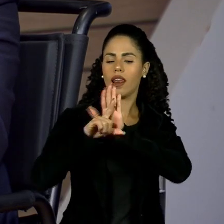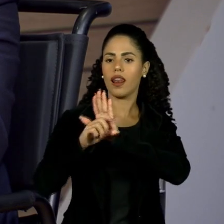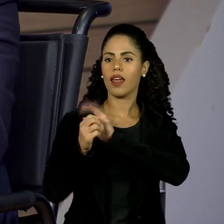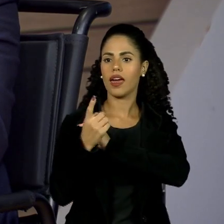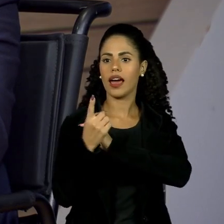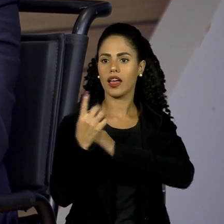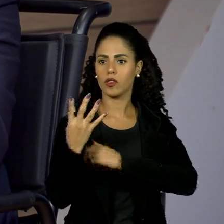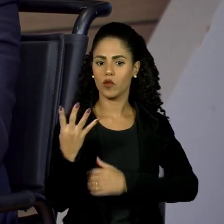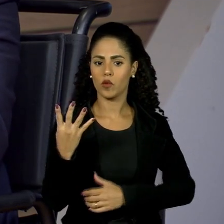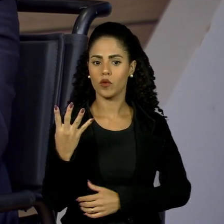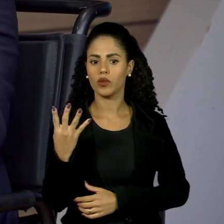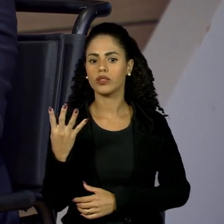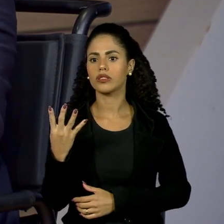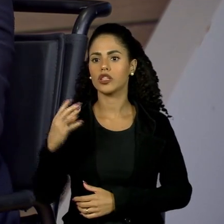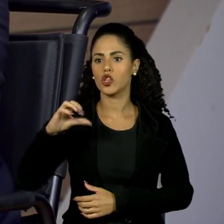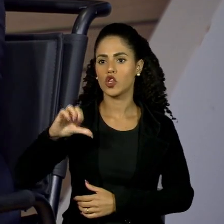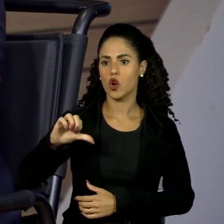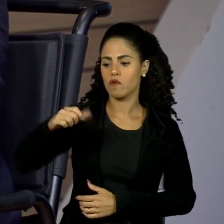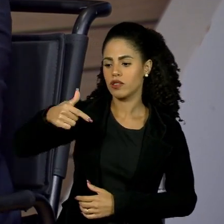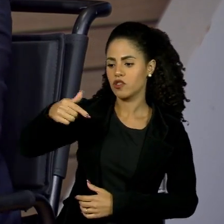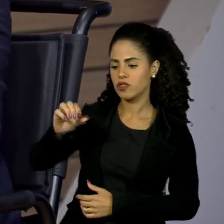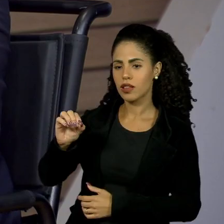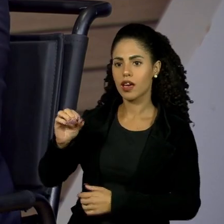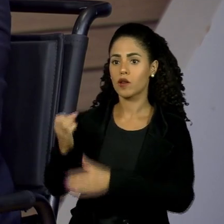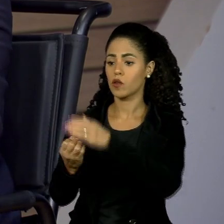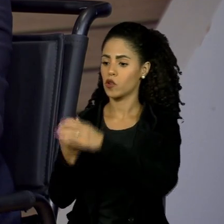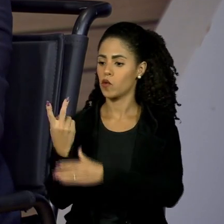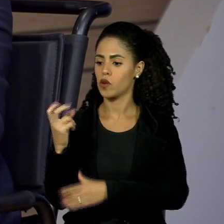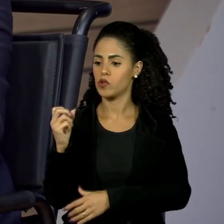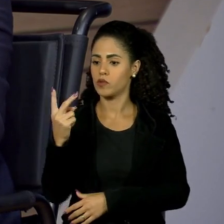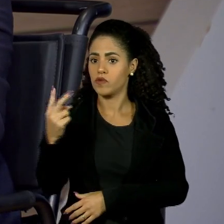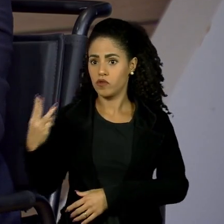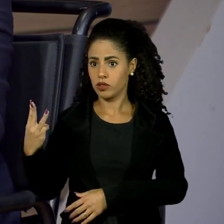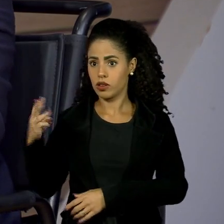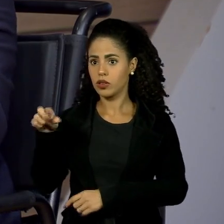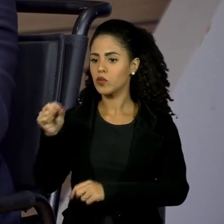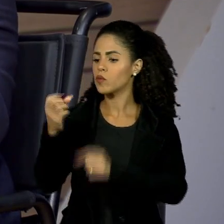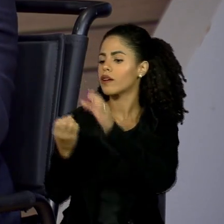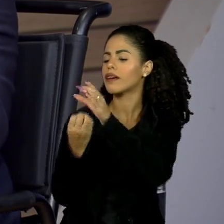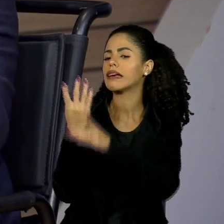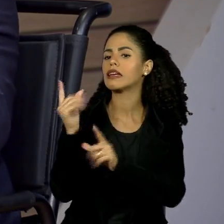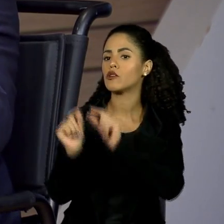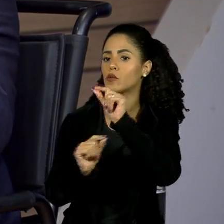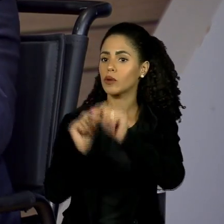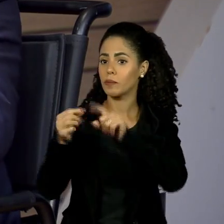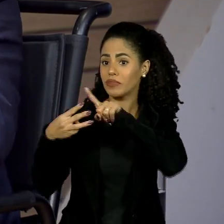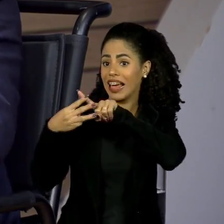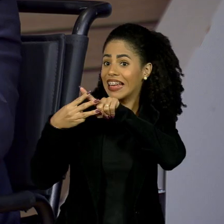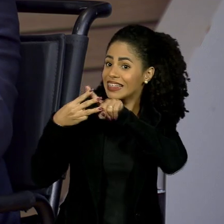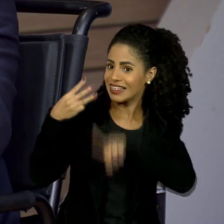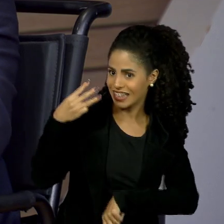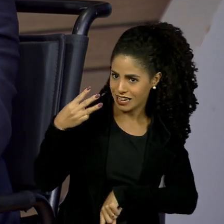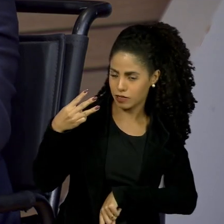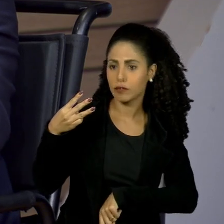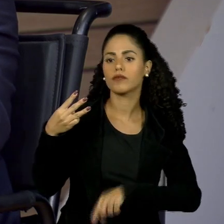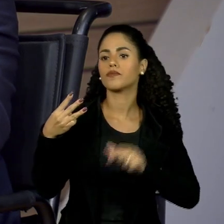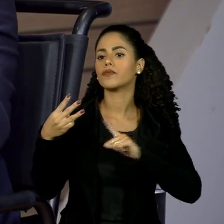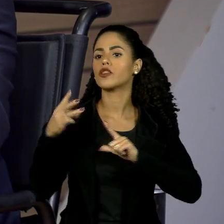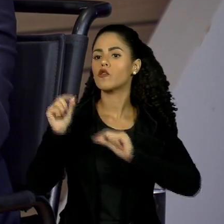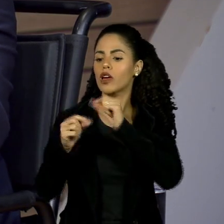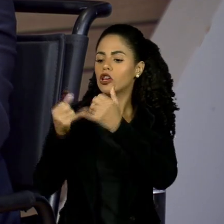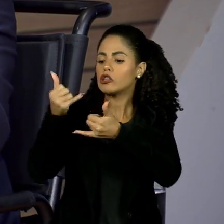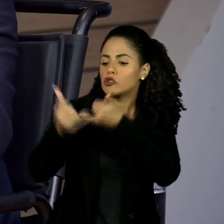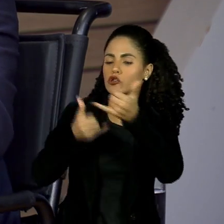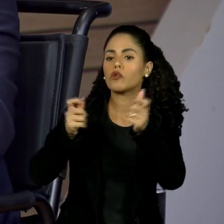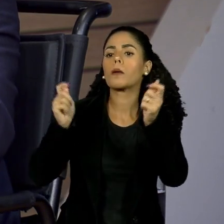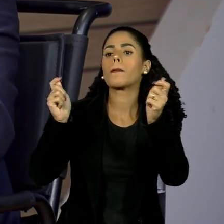que saiu no final do ano de 2023, ela cria 3 possibilidades de jogo